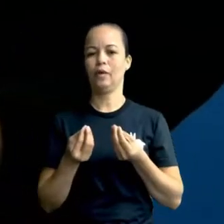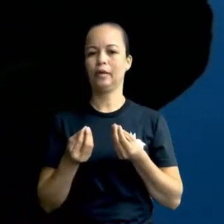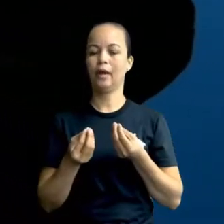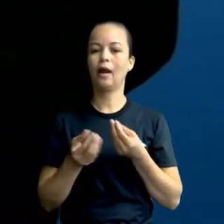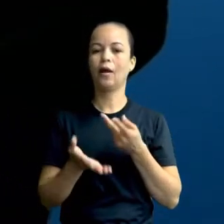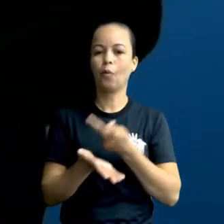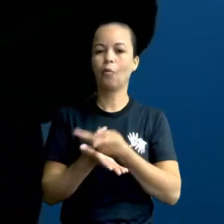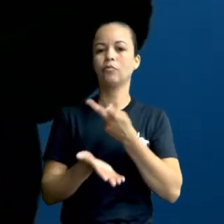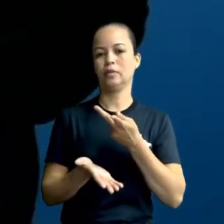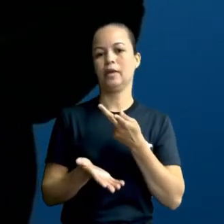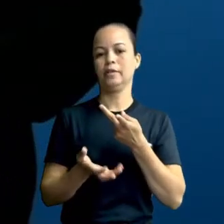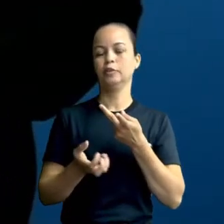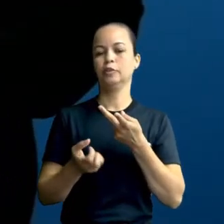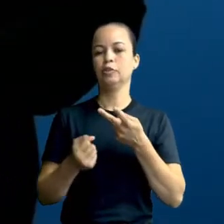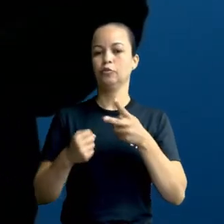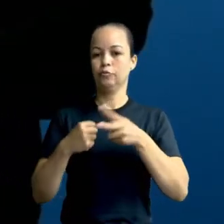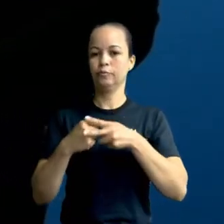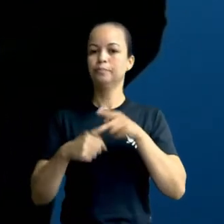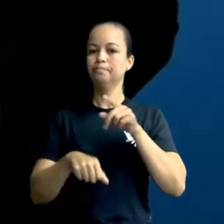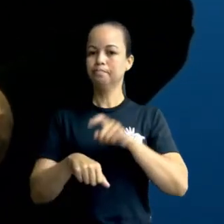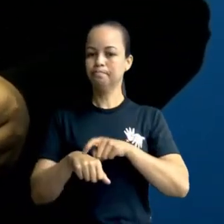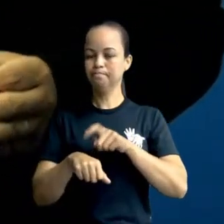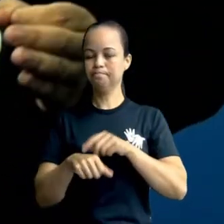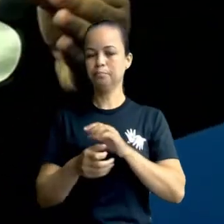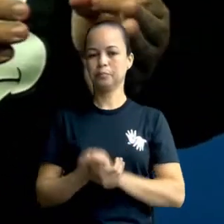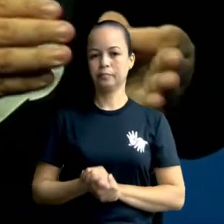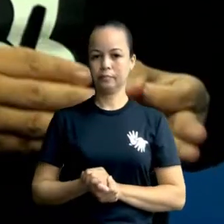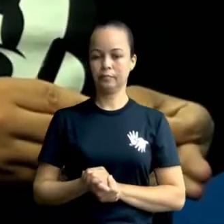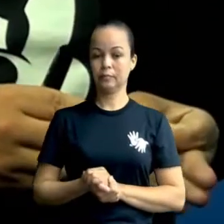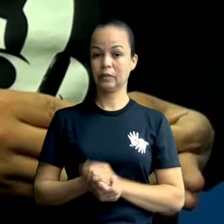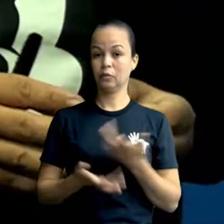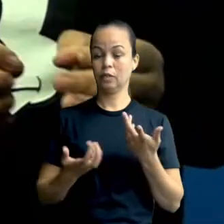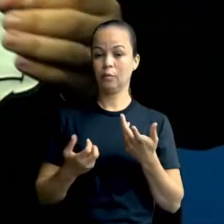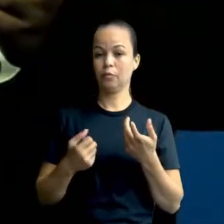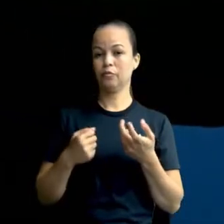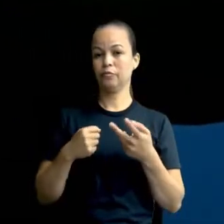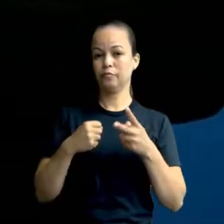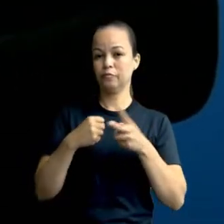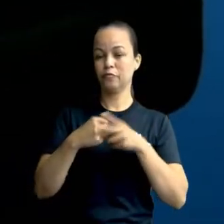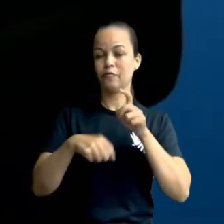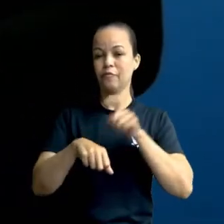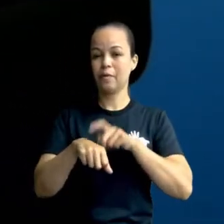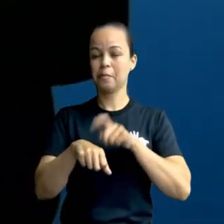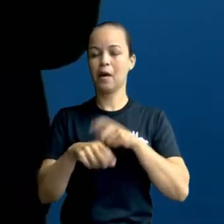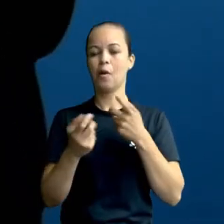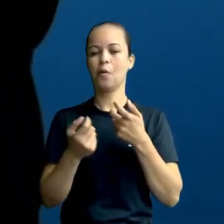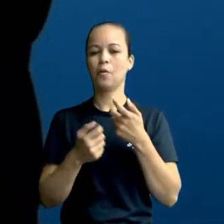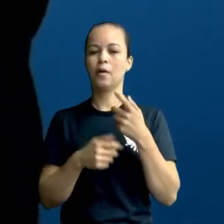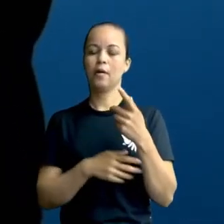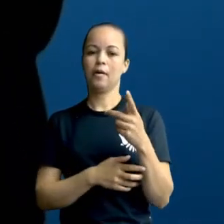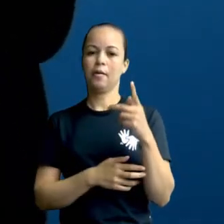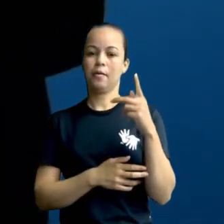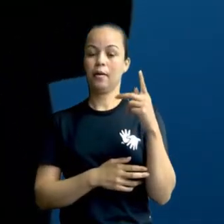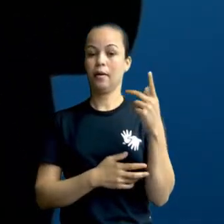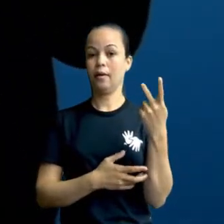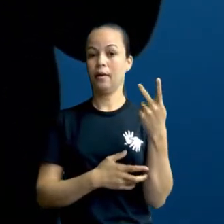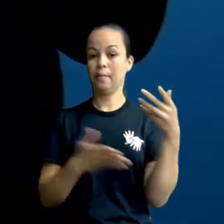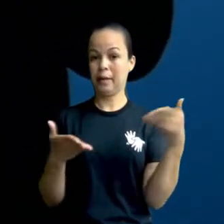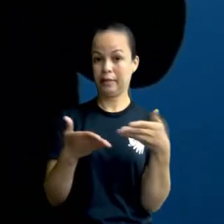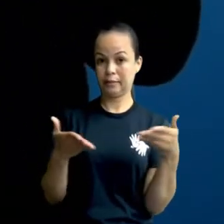bom? Os tempos verbais, presente, pretérito e